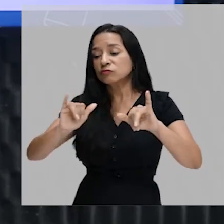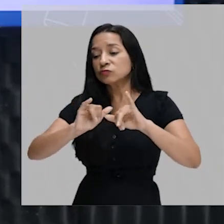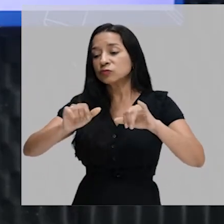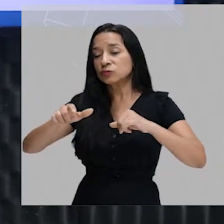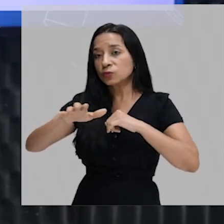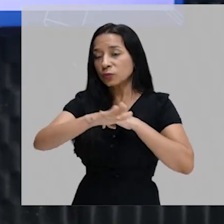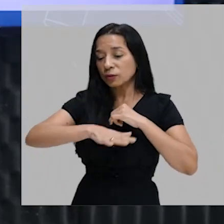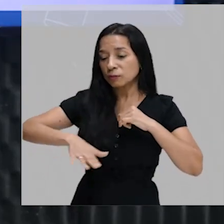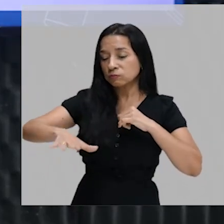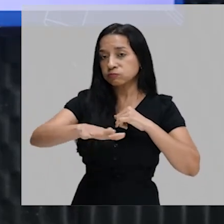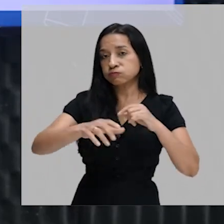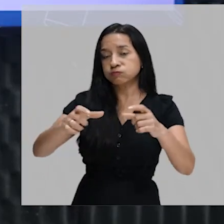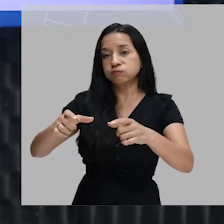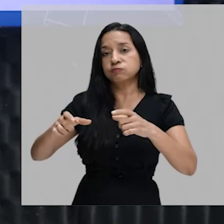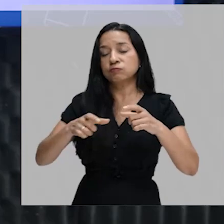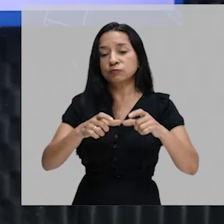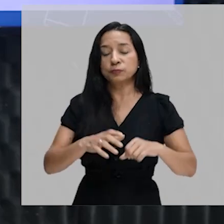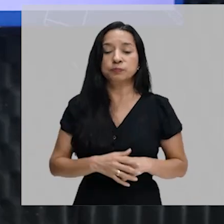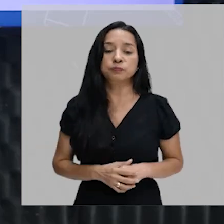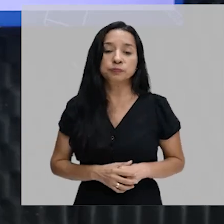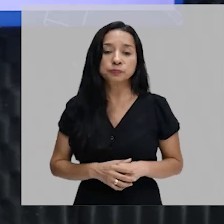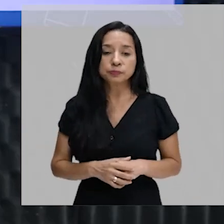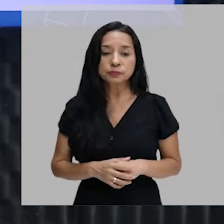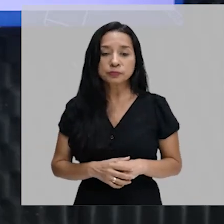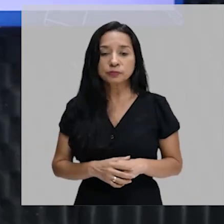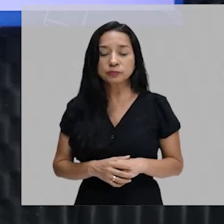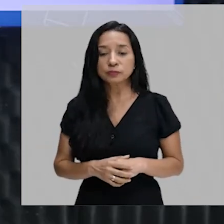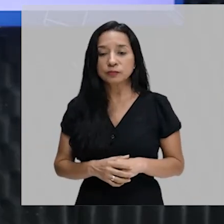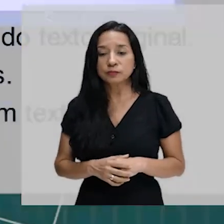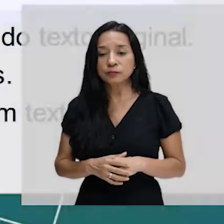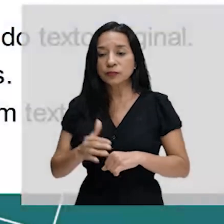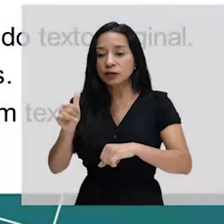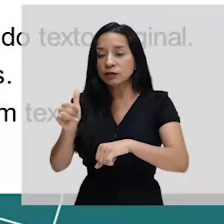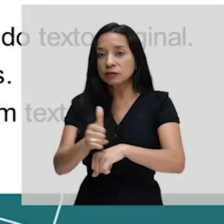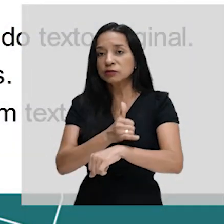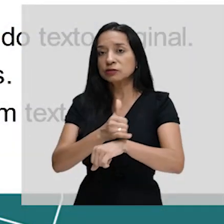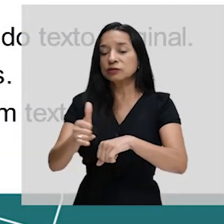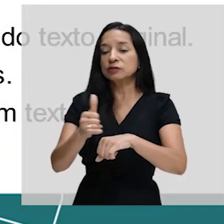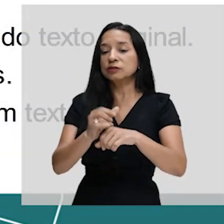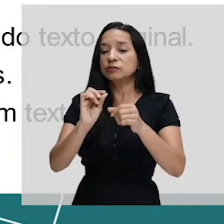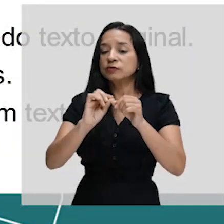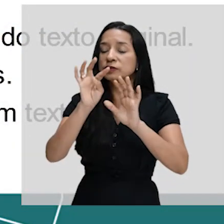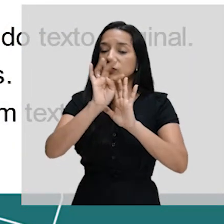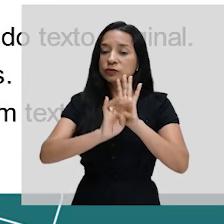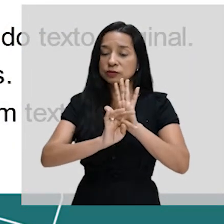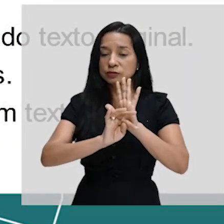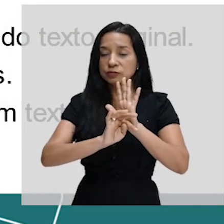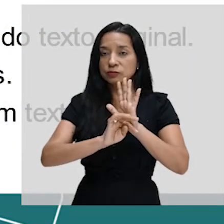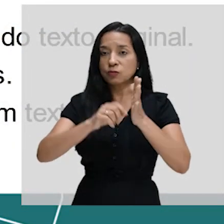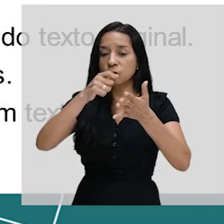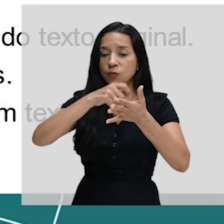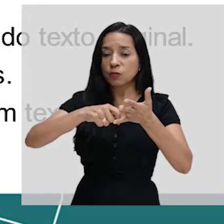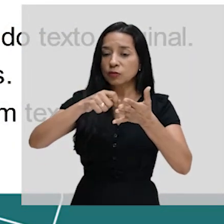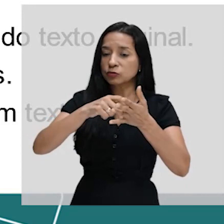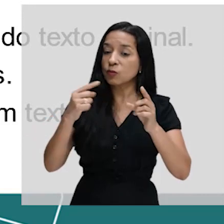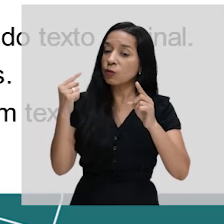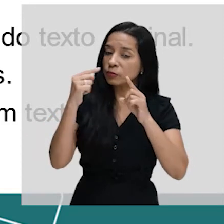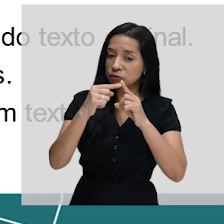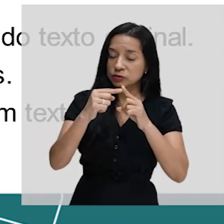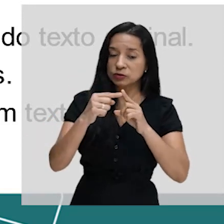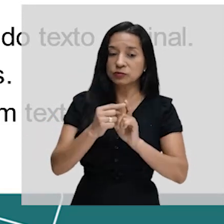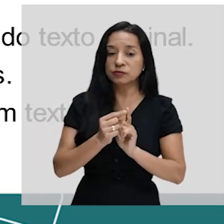Tá? Estratégias para construir os textos, os resumos. O autor vai ser o mais objetivo possível, nós já falamos